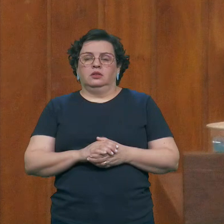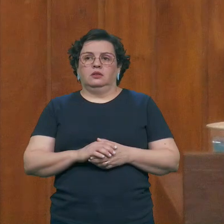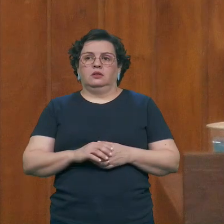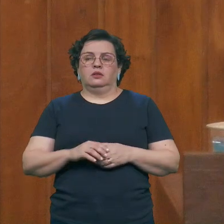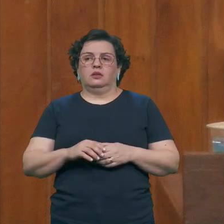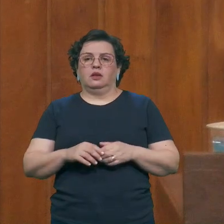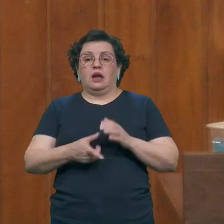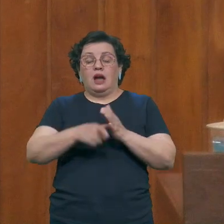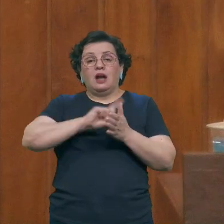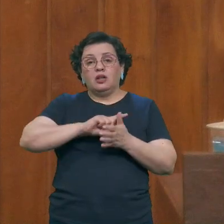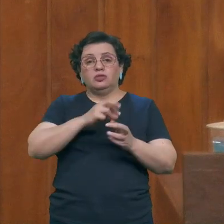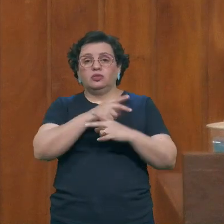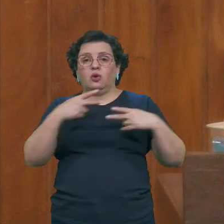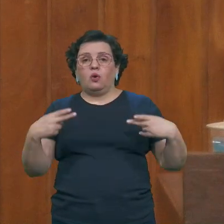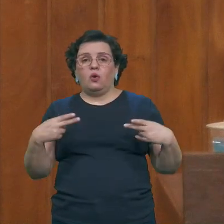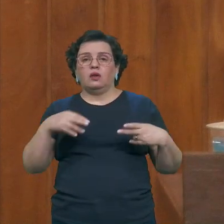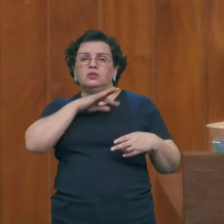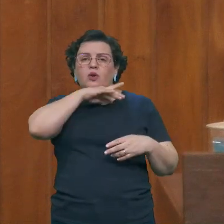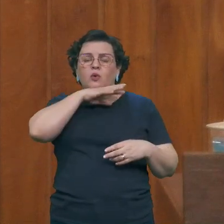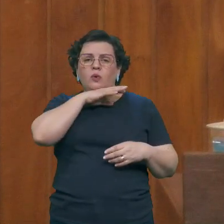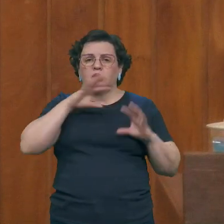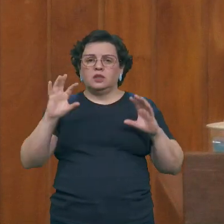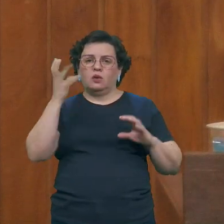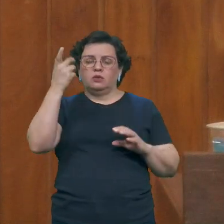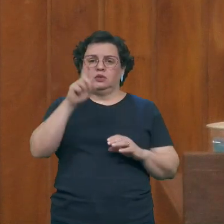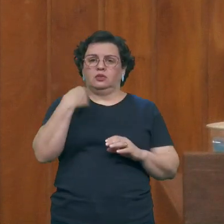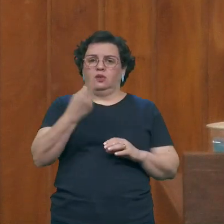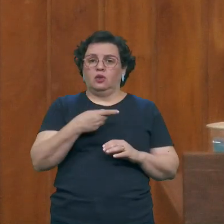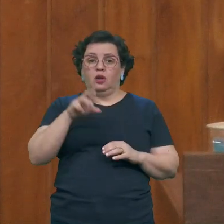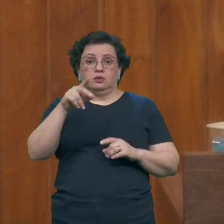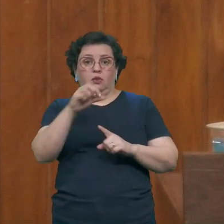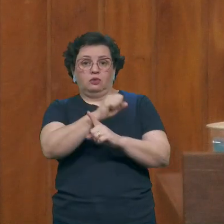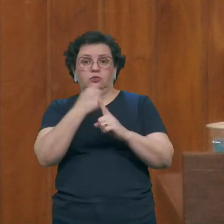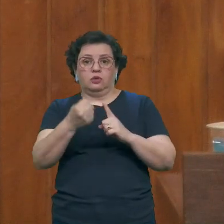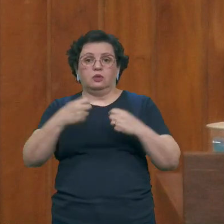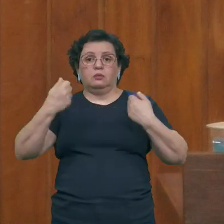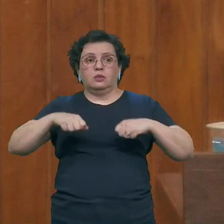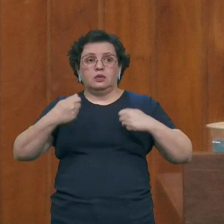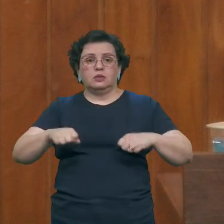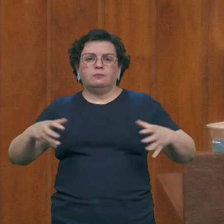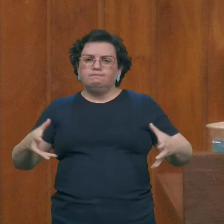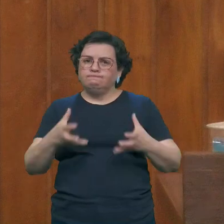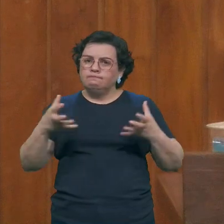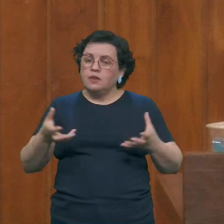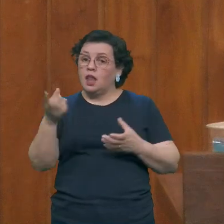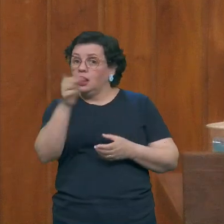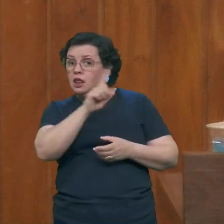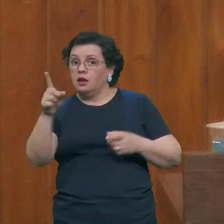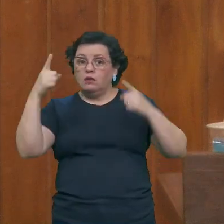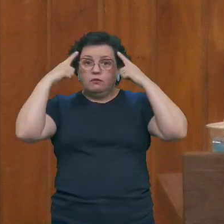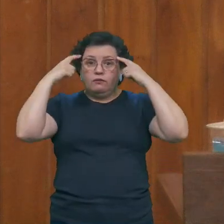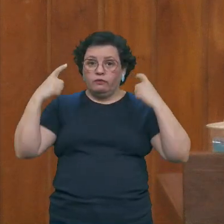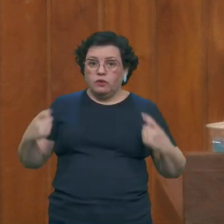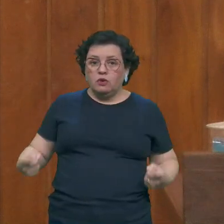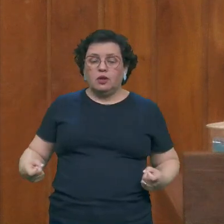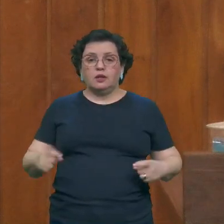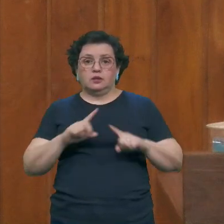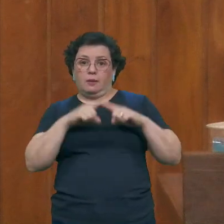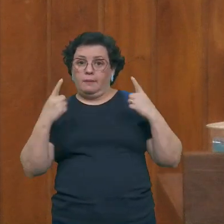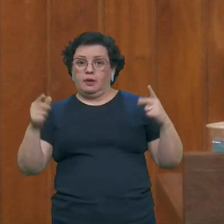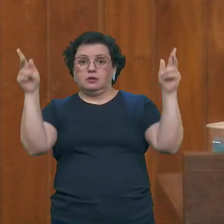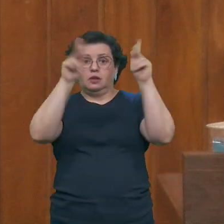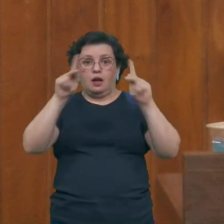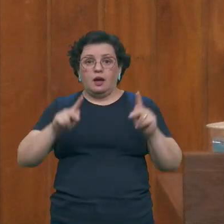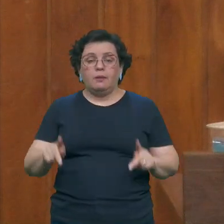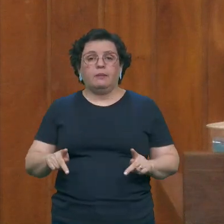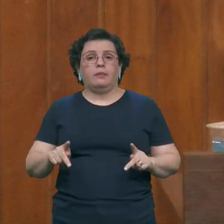aconteça, nós, enquanto sociedade, precisamos cultivar a não a violência, a paz, a